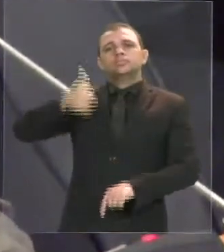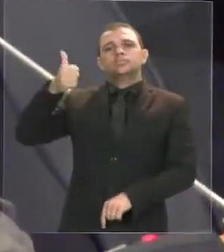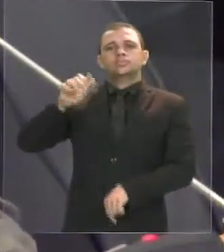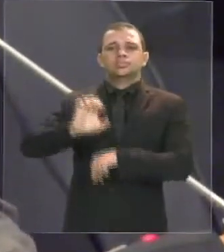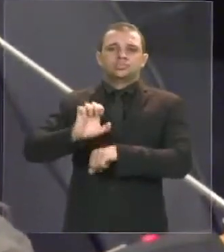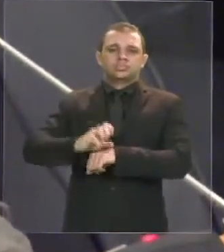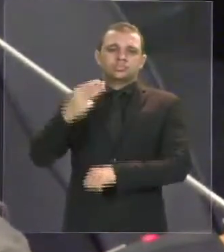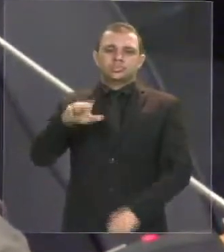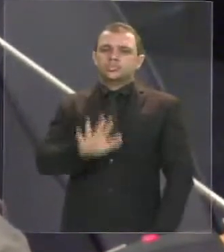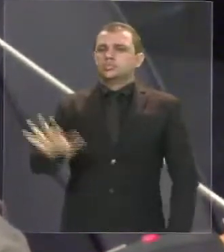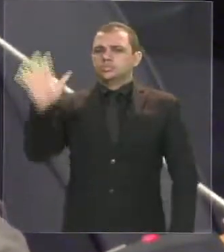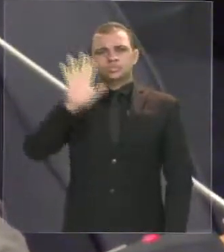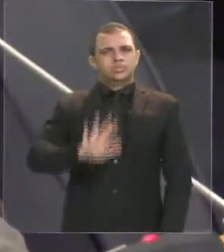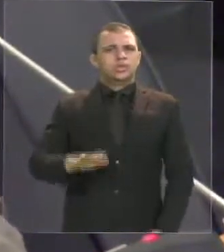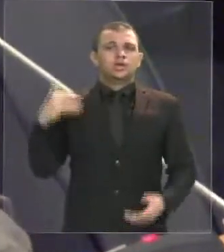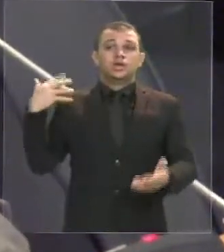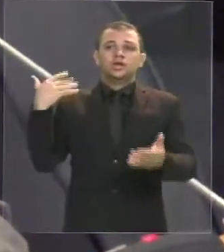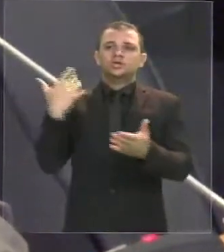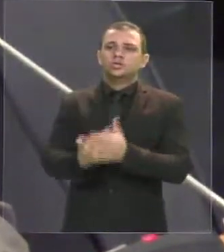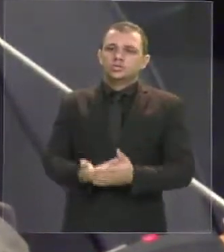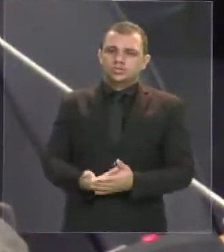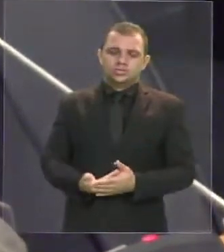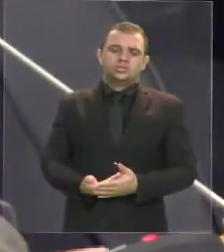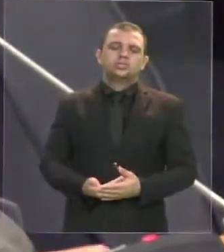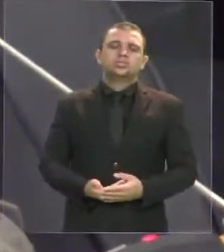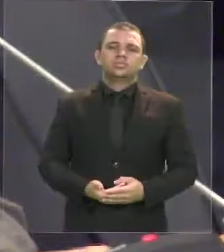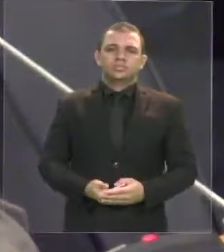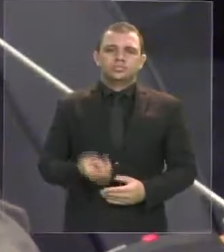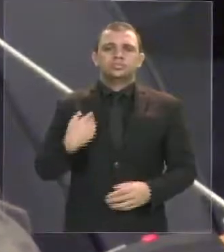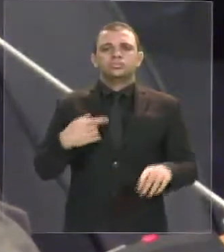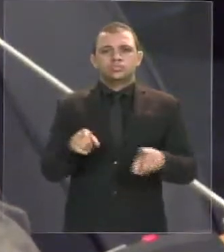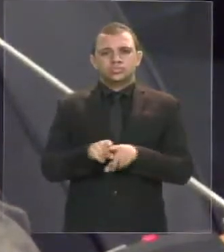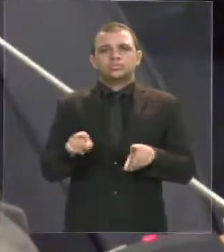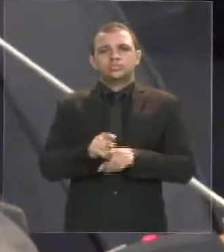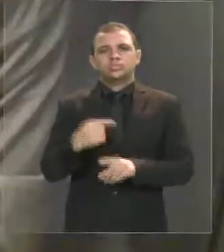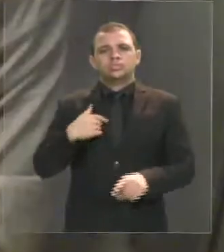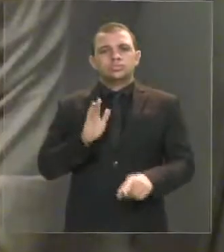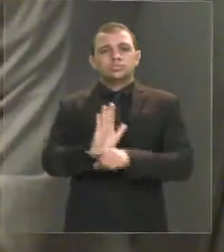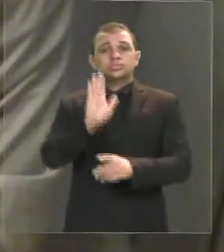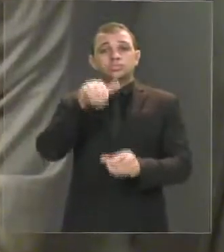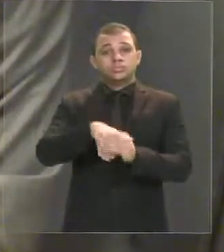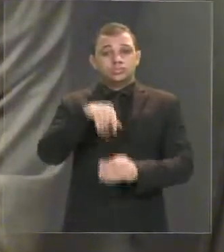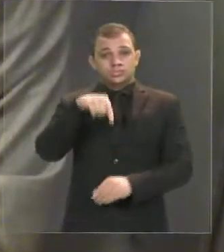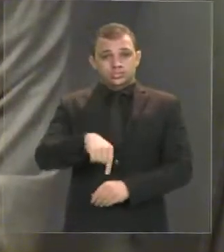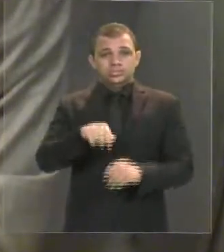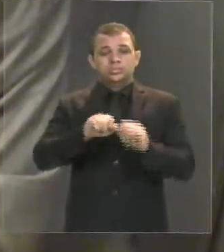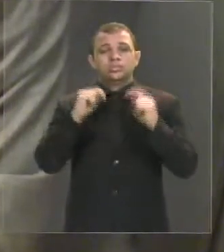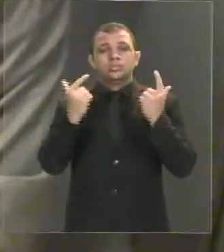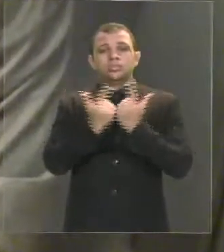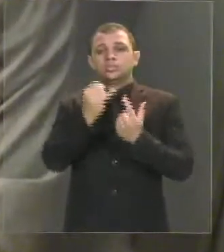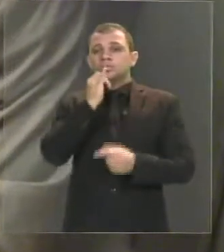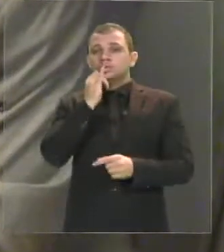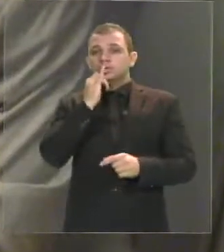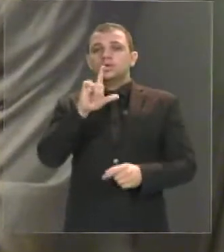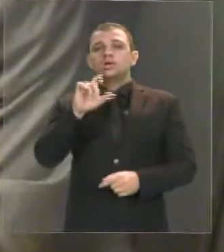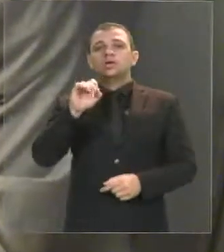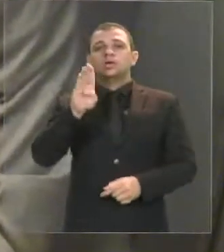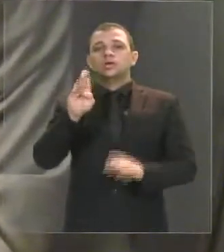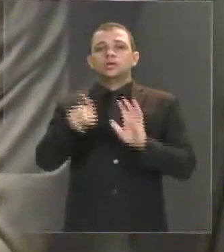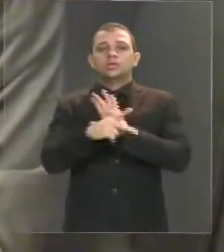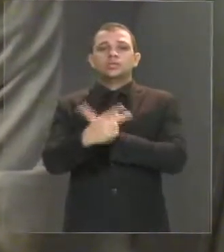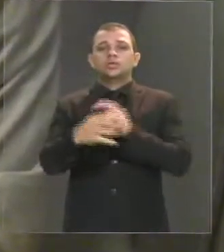fazer parte dessa perspectiva por ter ajudado a votar nesta casa, por exemplo, a questão da lobby do Corpo de Bombeiros, como todos os